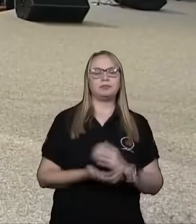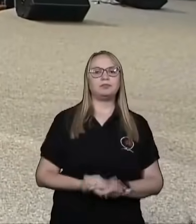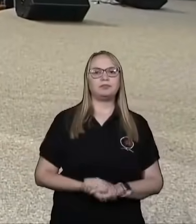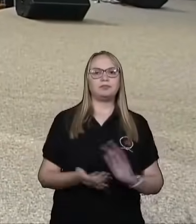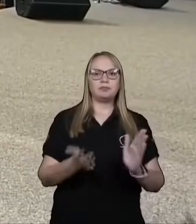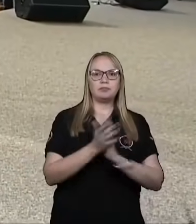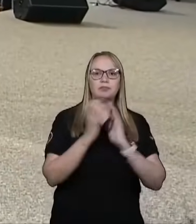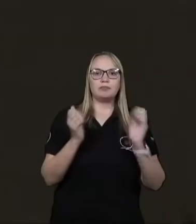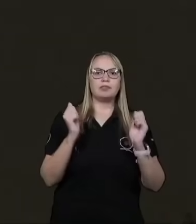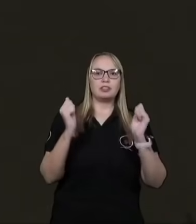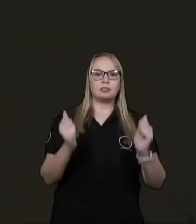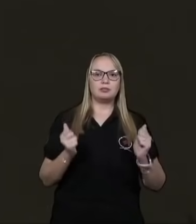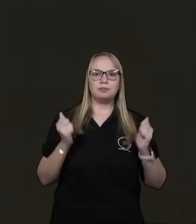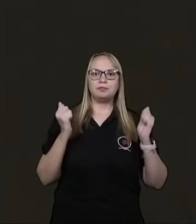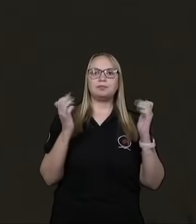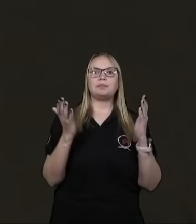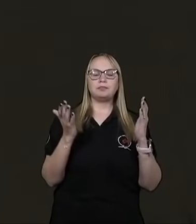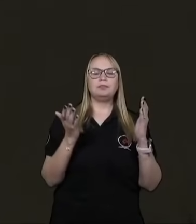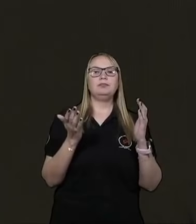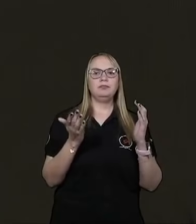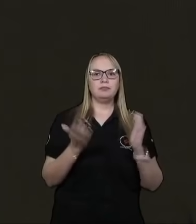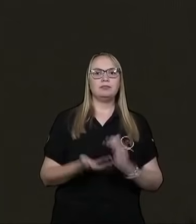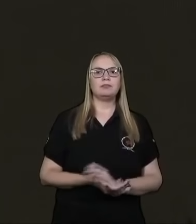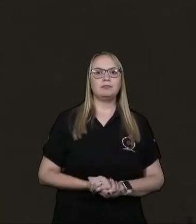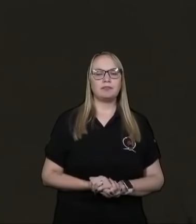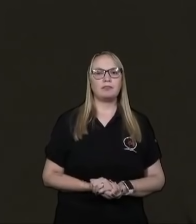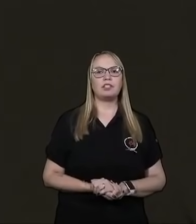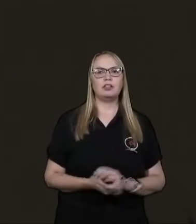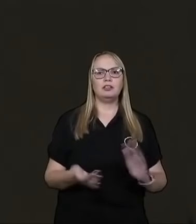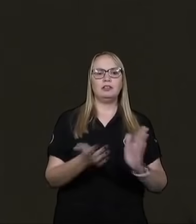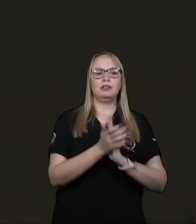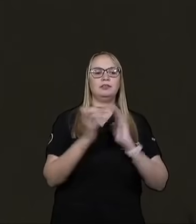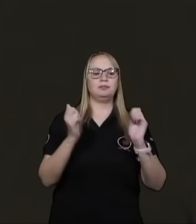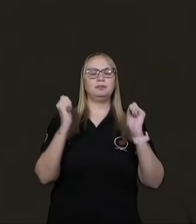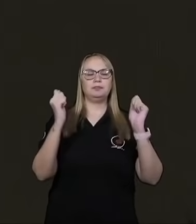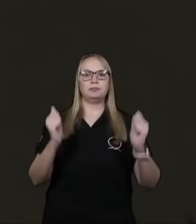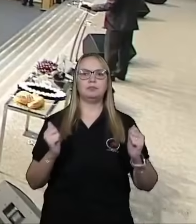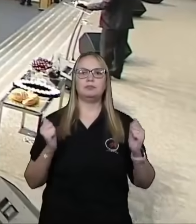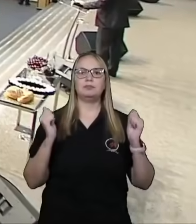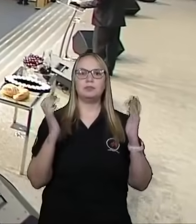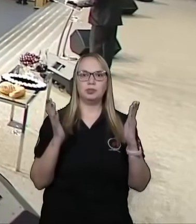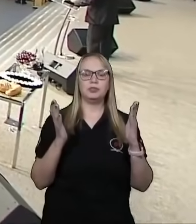e Valeu já o aleluia